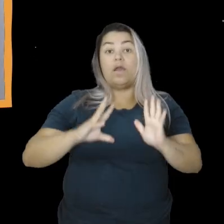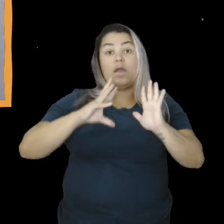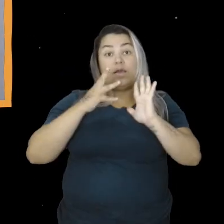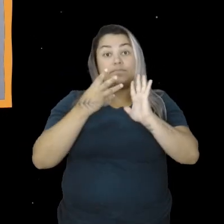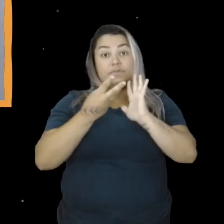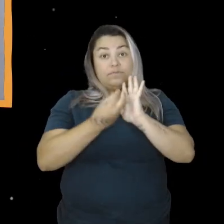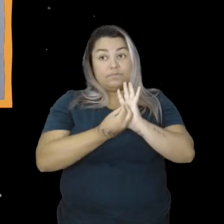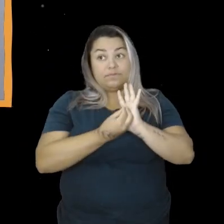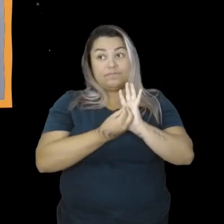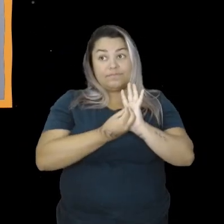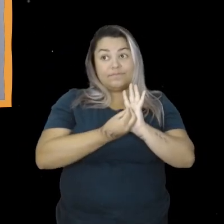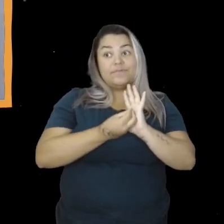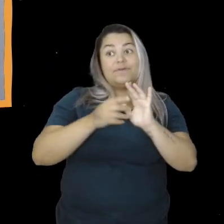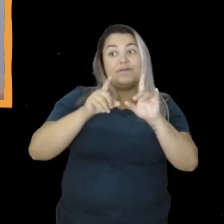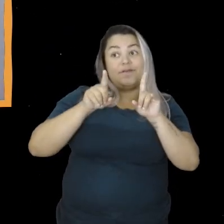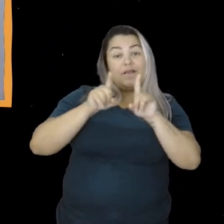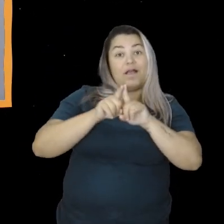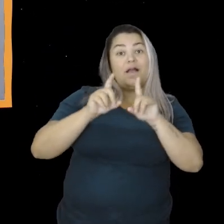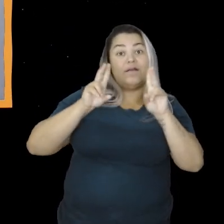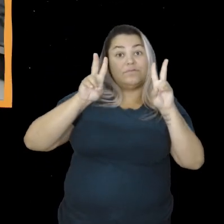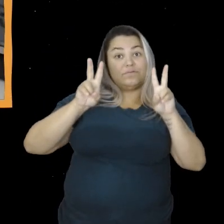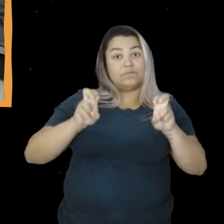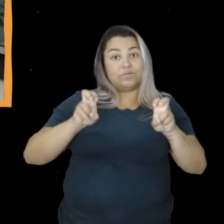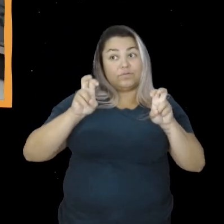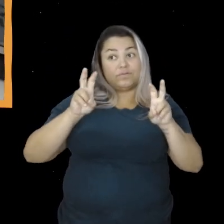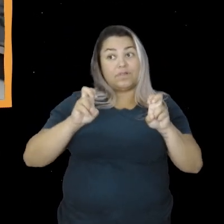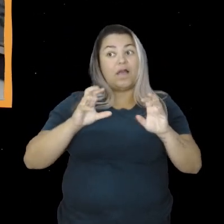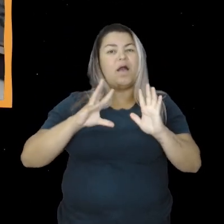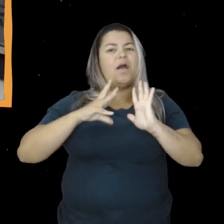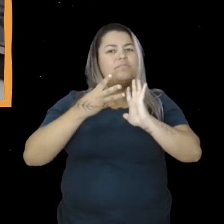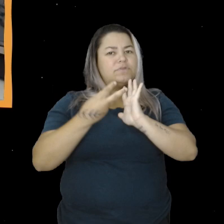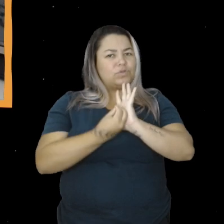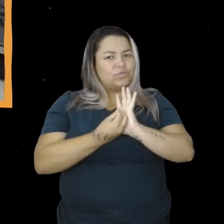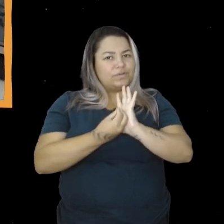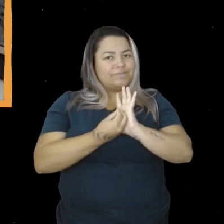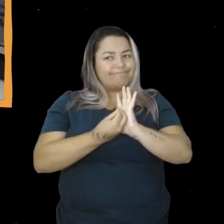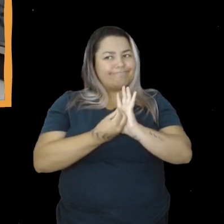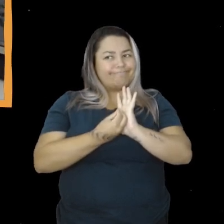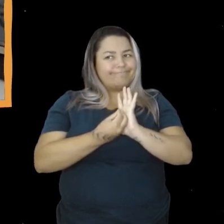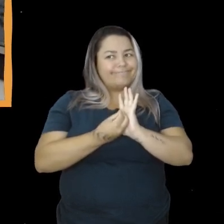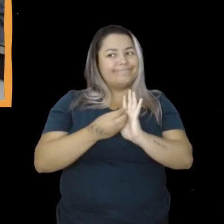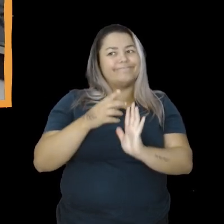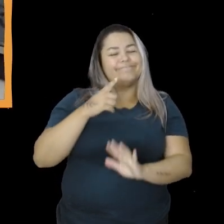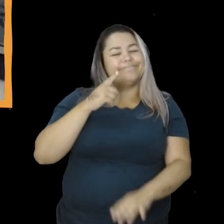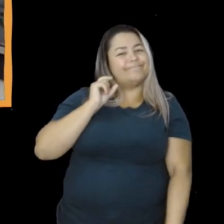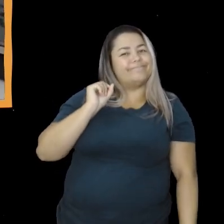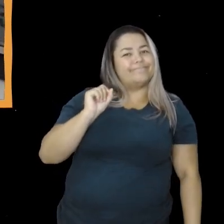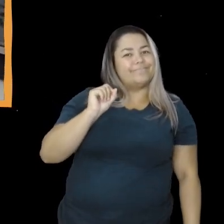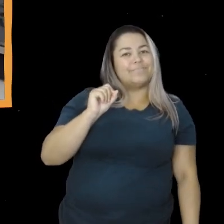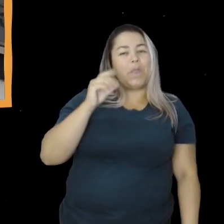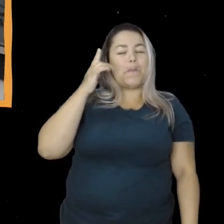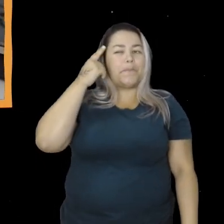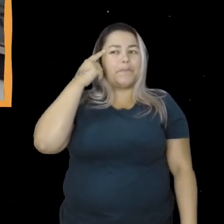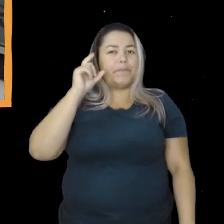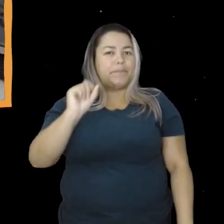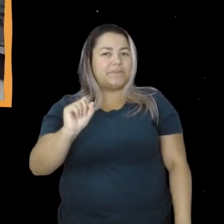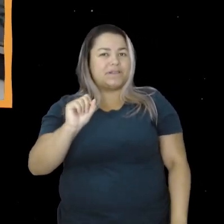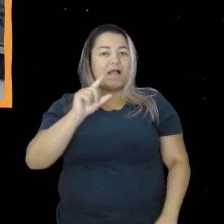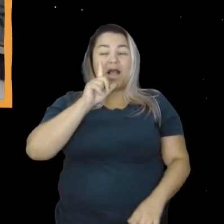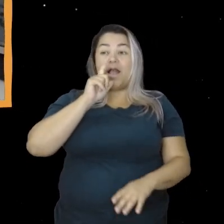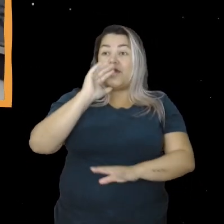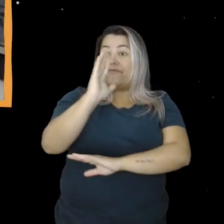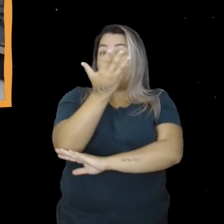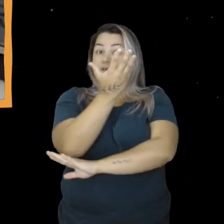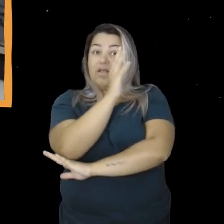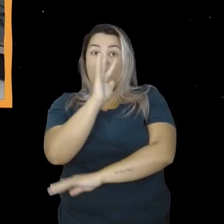A Amazônia. Essa é a senha do Crianças Petistas de hoje. Amazônia? Quando a gente pensar em floresta, nos rios imensos,